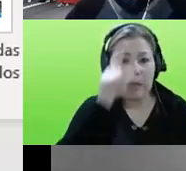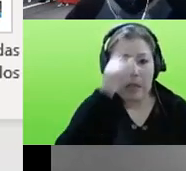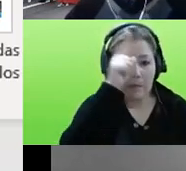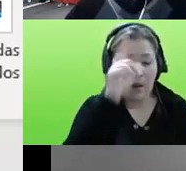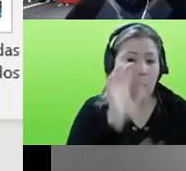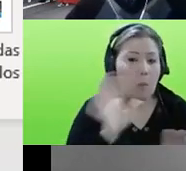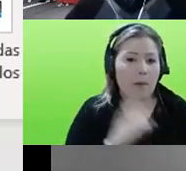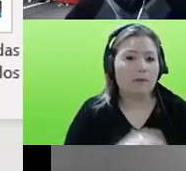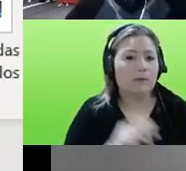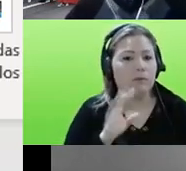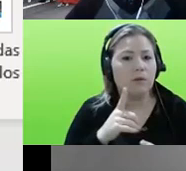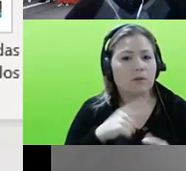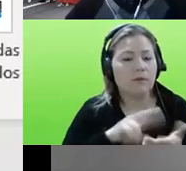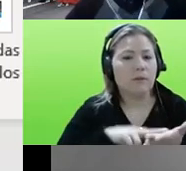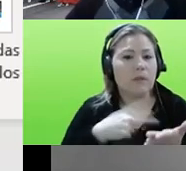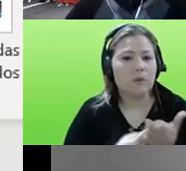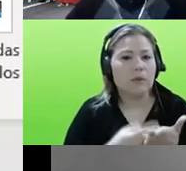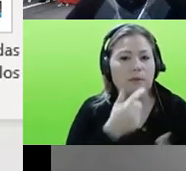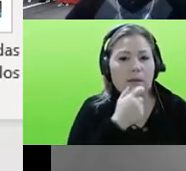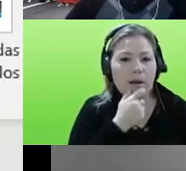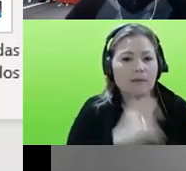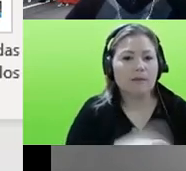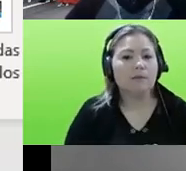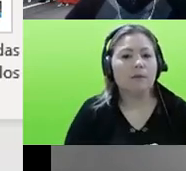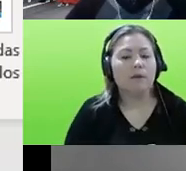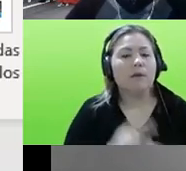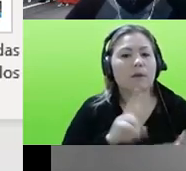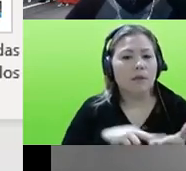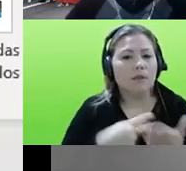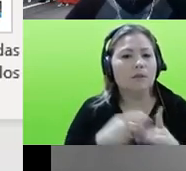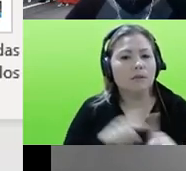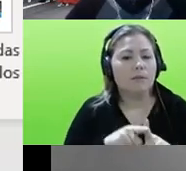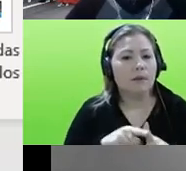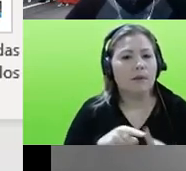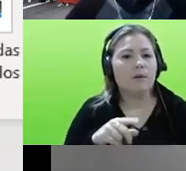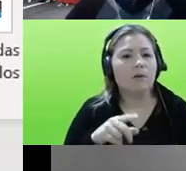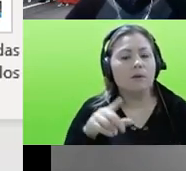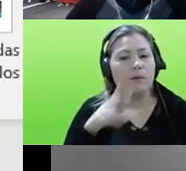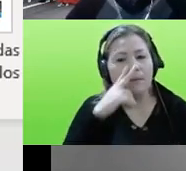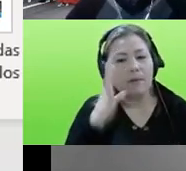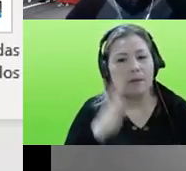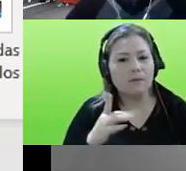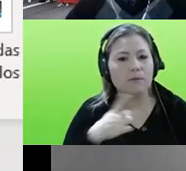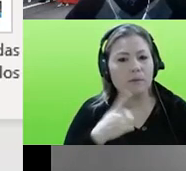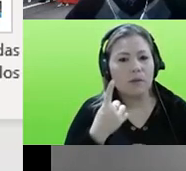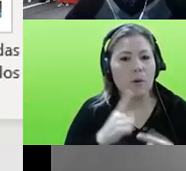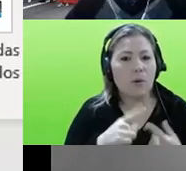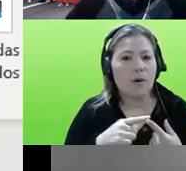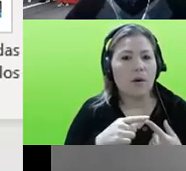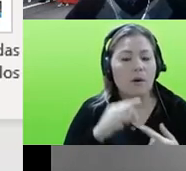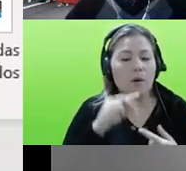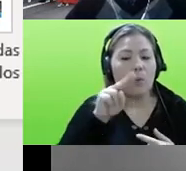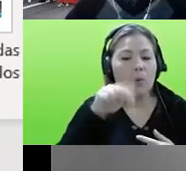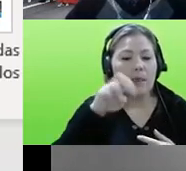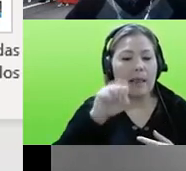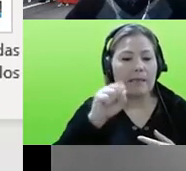está saindo uma tradução em inglês e uma tradução brasileira, como vocês sabem, a Unesp está publicando as obras